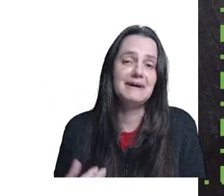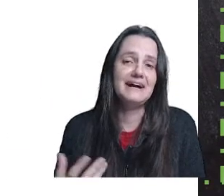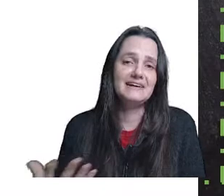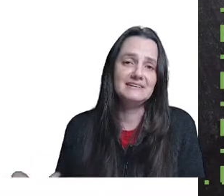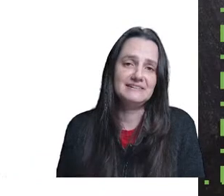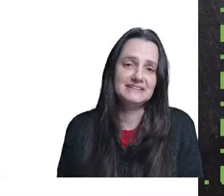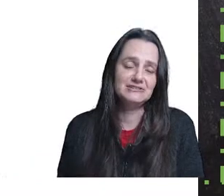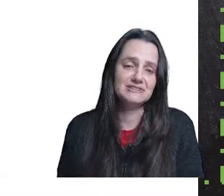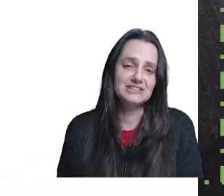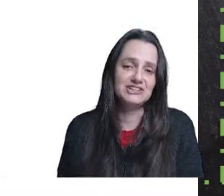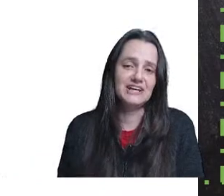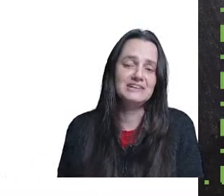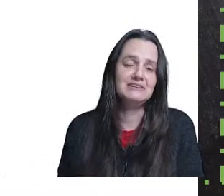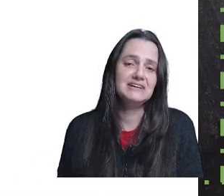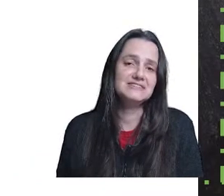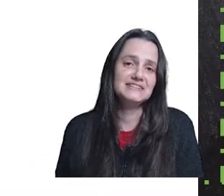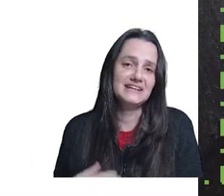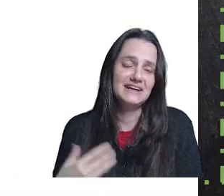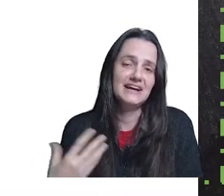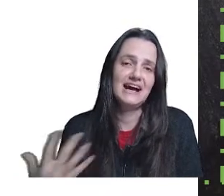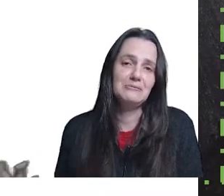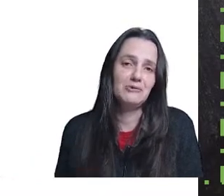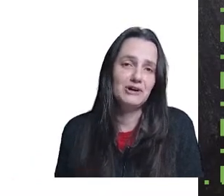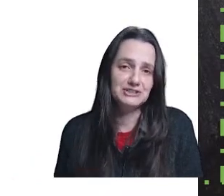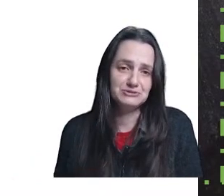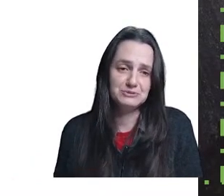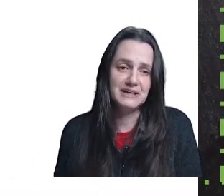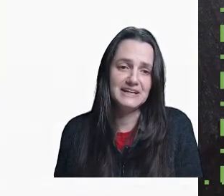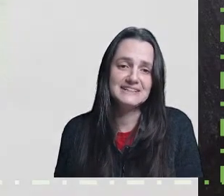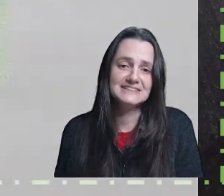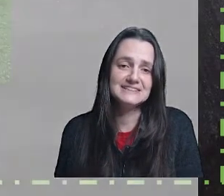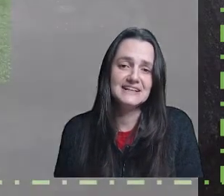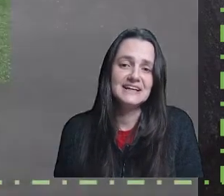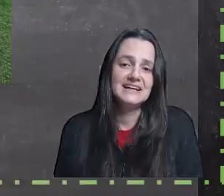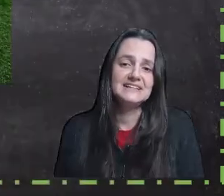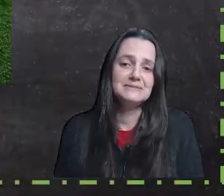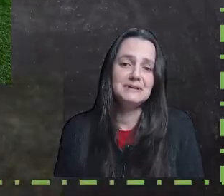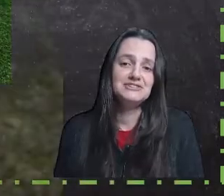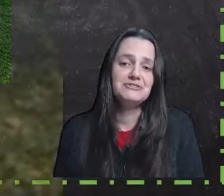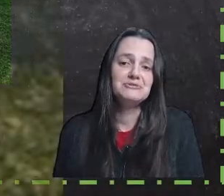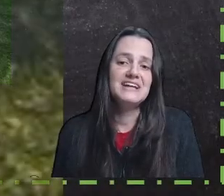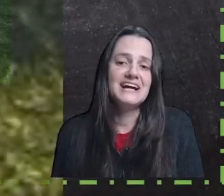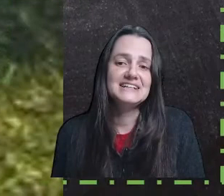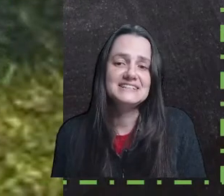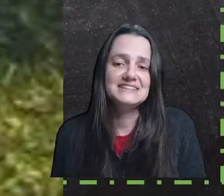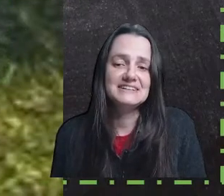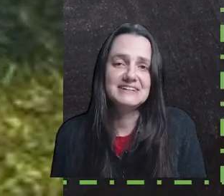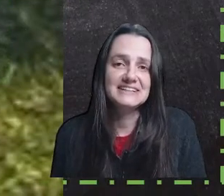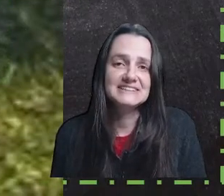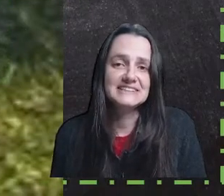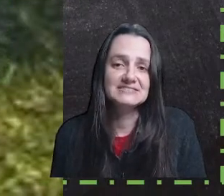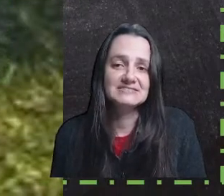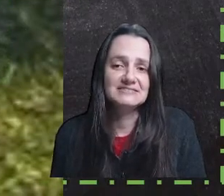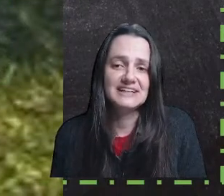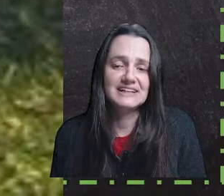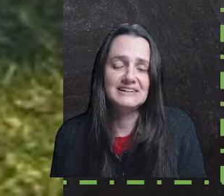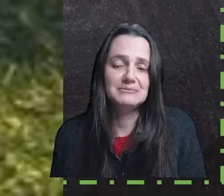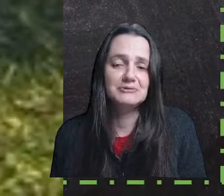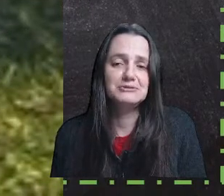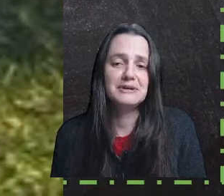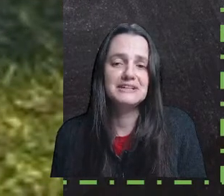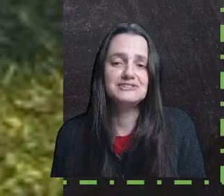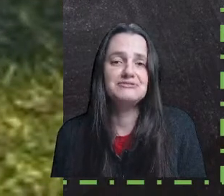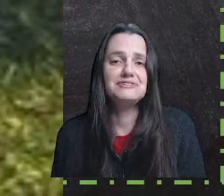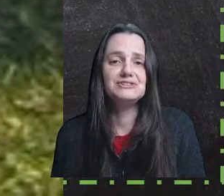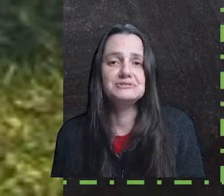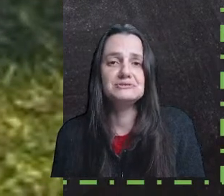vai acabar esse oxigênio, e aí você tem a morte dos peixes. E também a dificuldade de navegação, né?